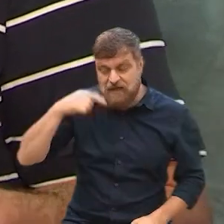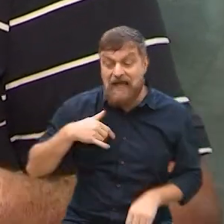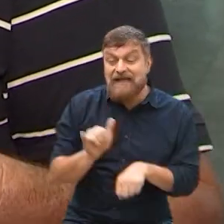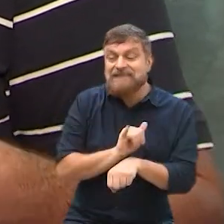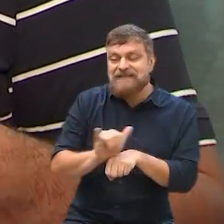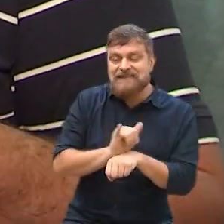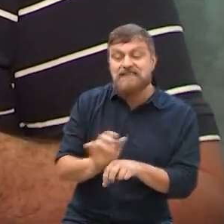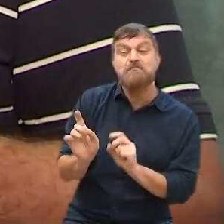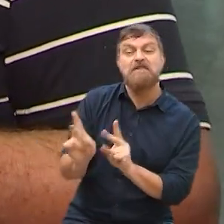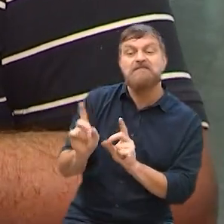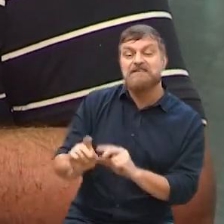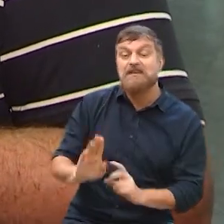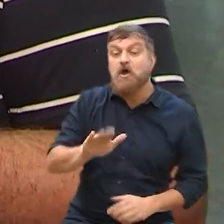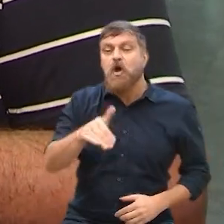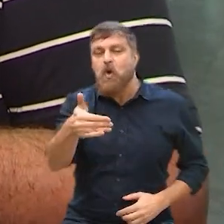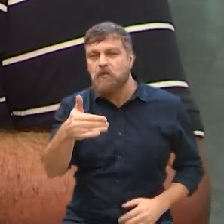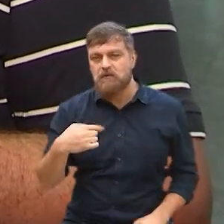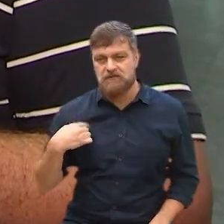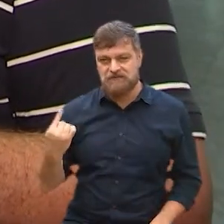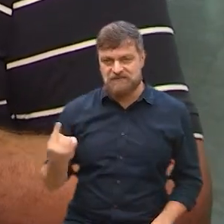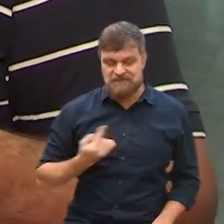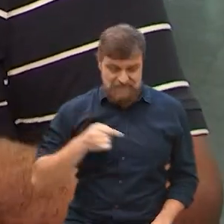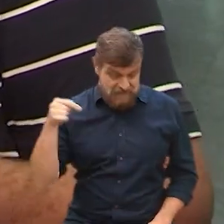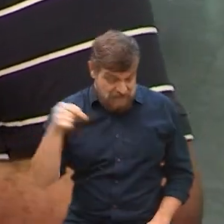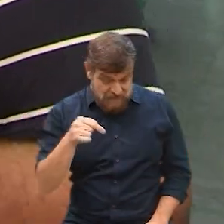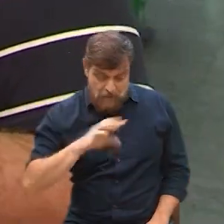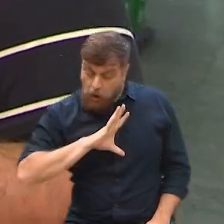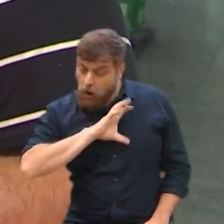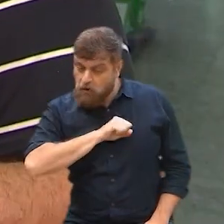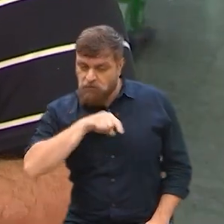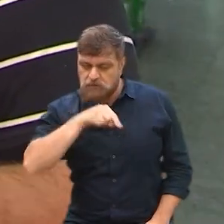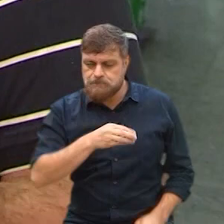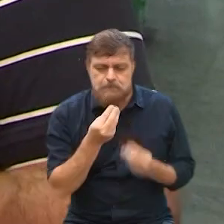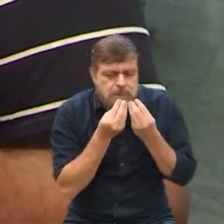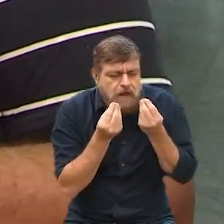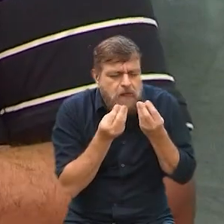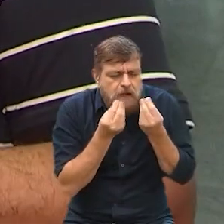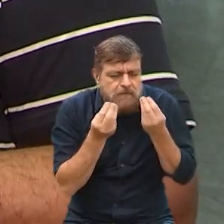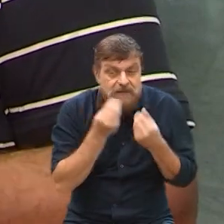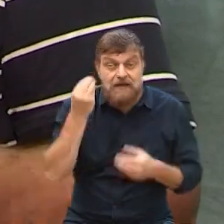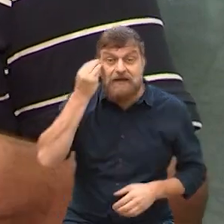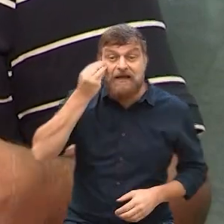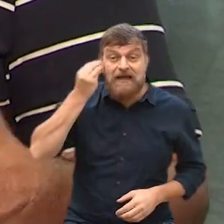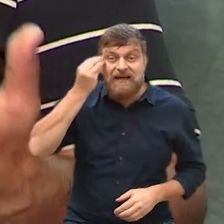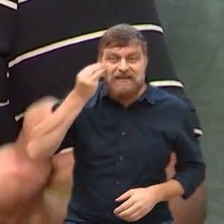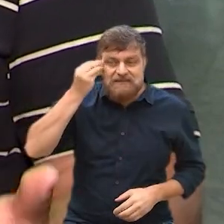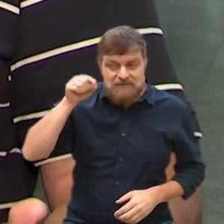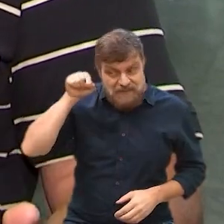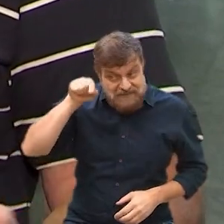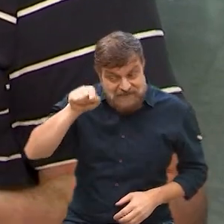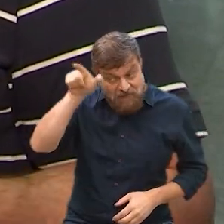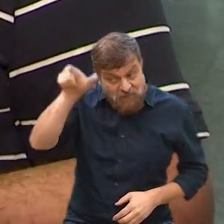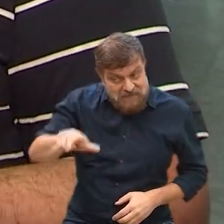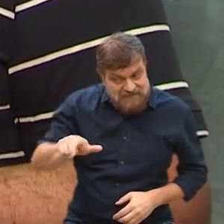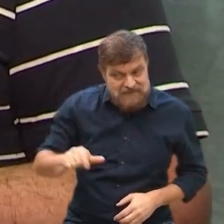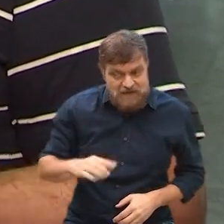estratégia? Confiando muito no produto, no sabor e na experiência diferente que o